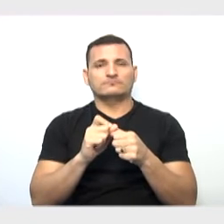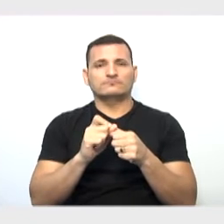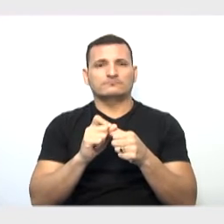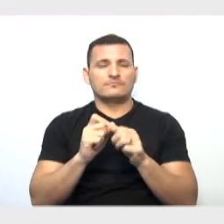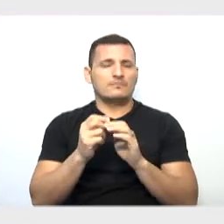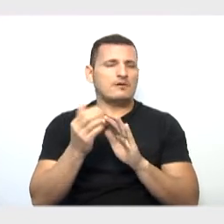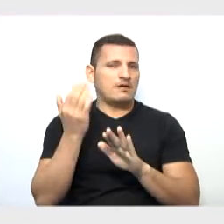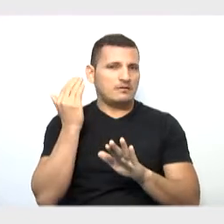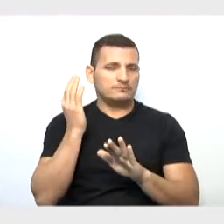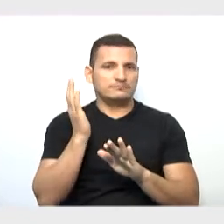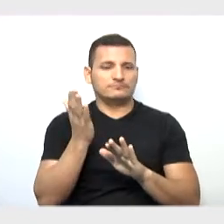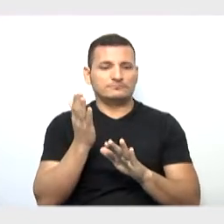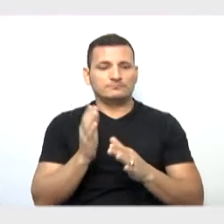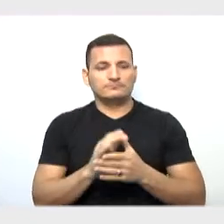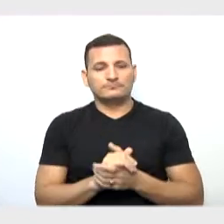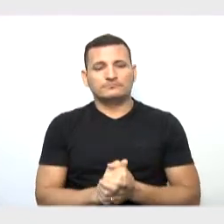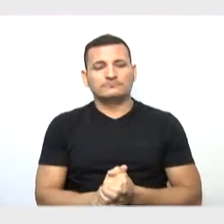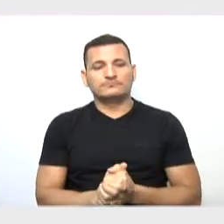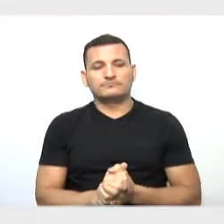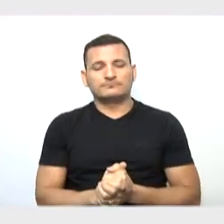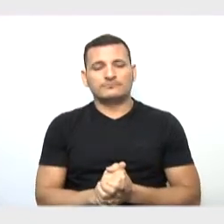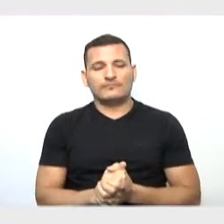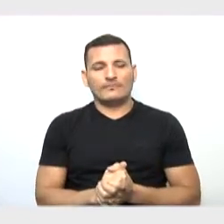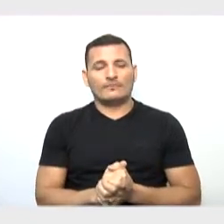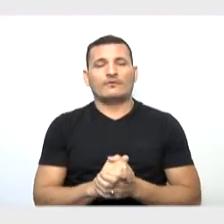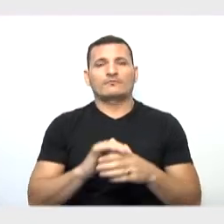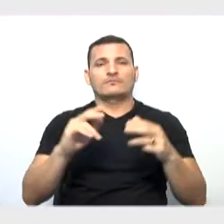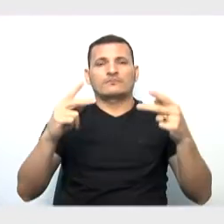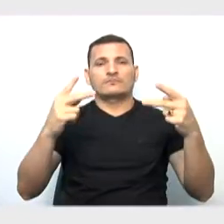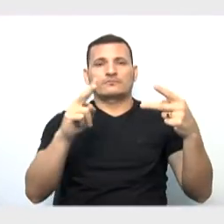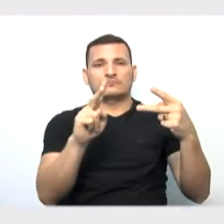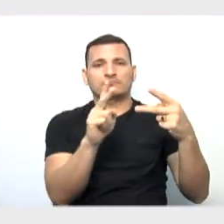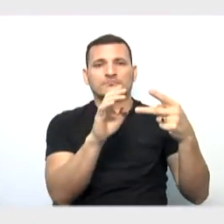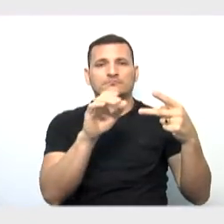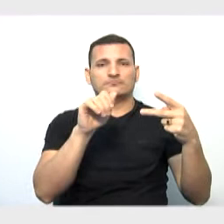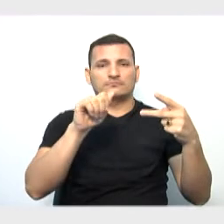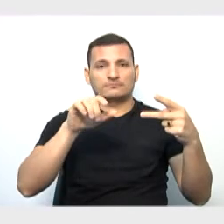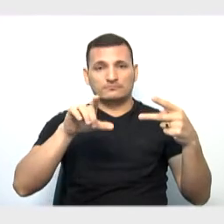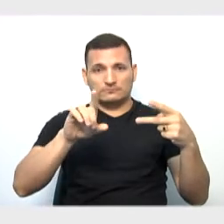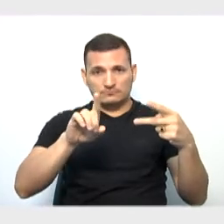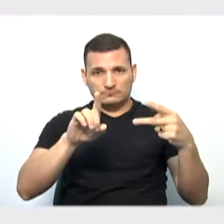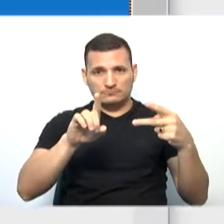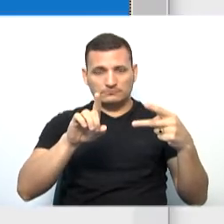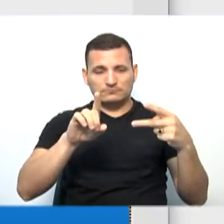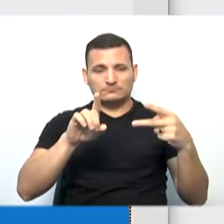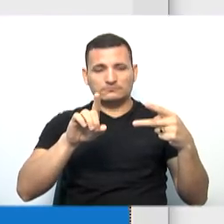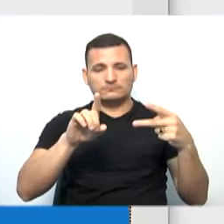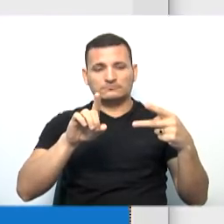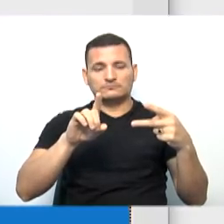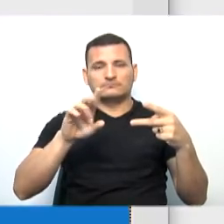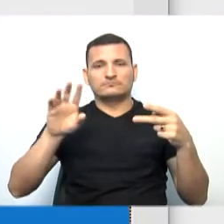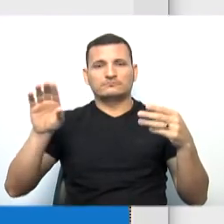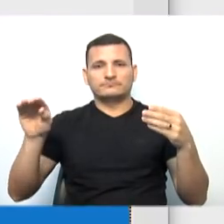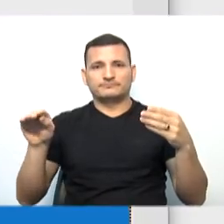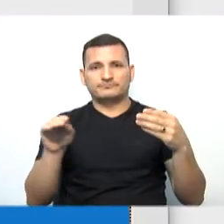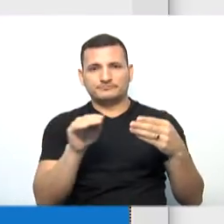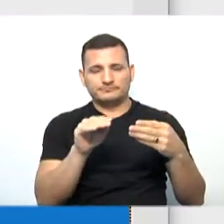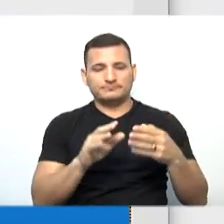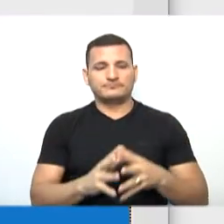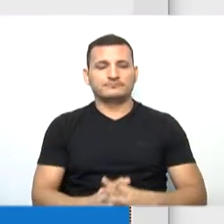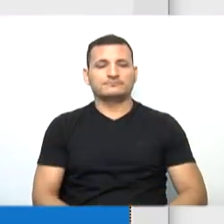vezes. Vou fazer aqui a ligação dentro do head. Vamos fazer a ligação, ó, o